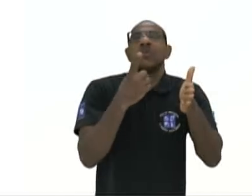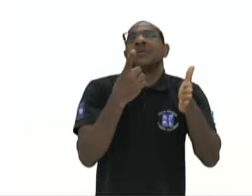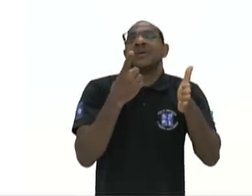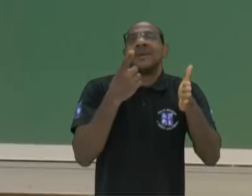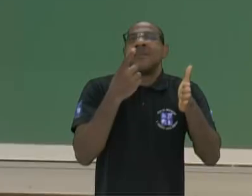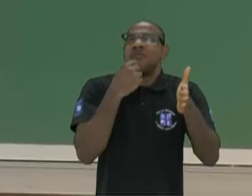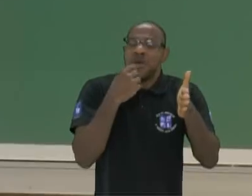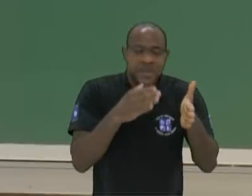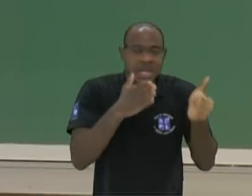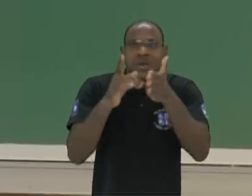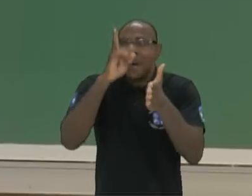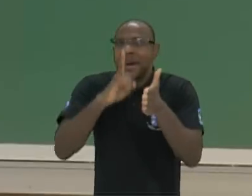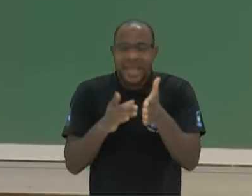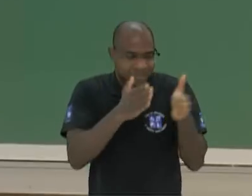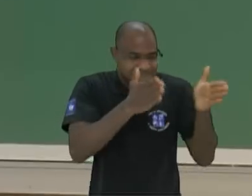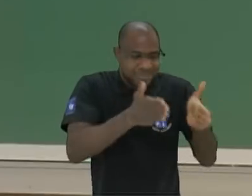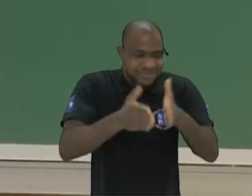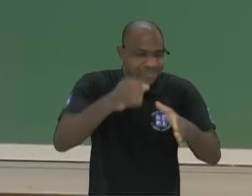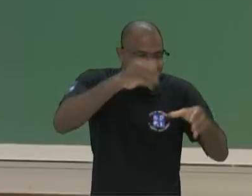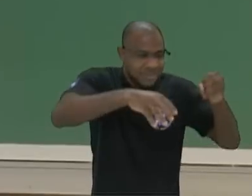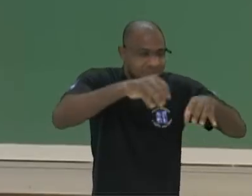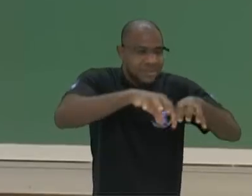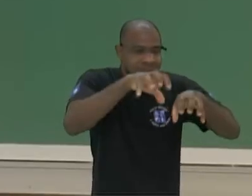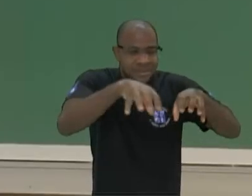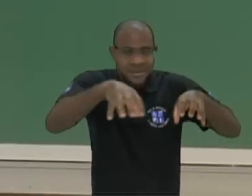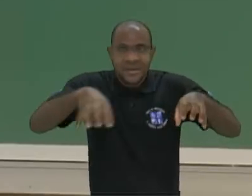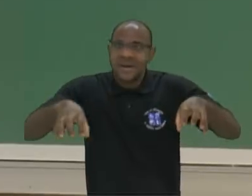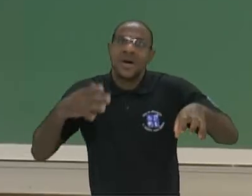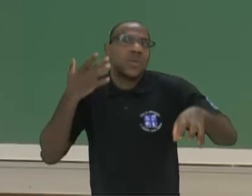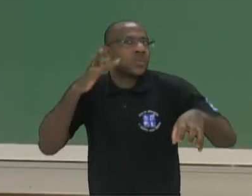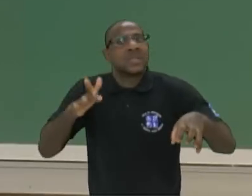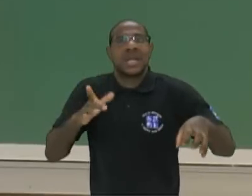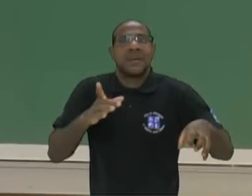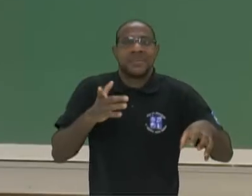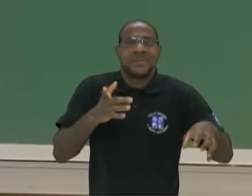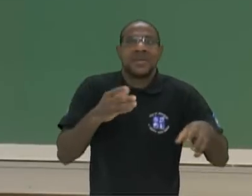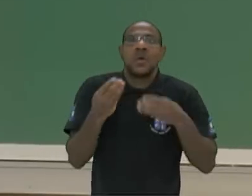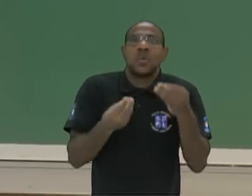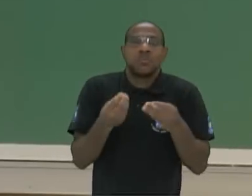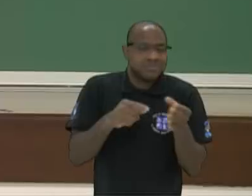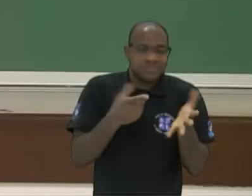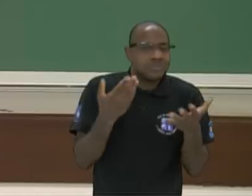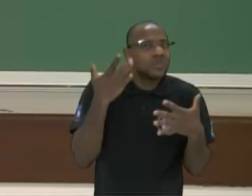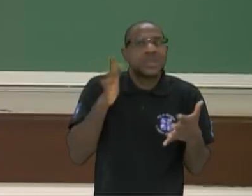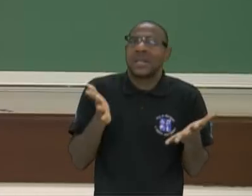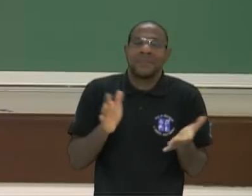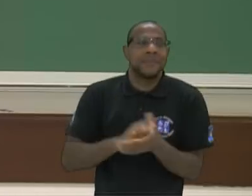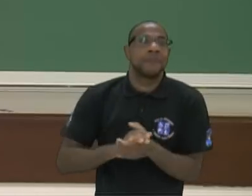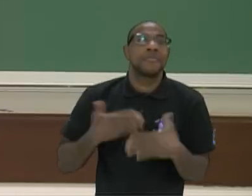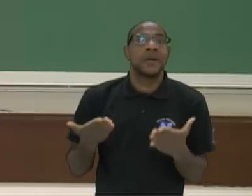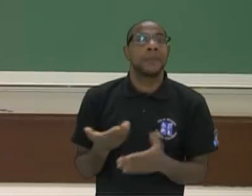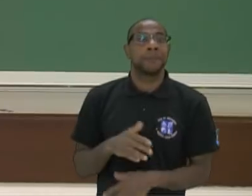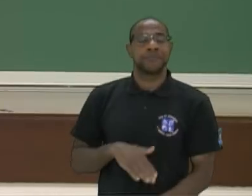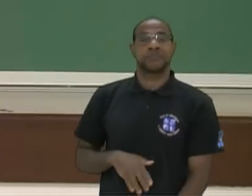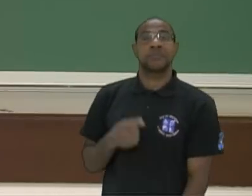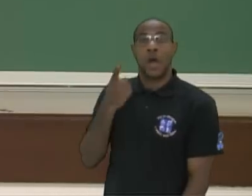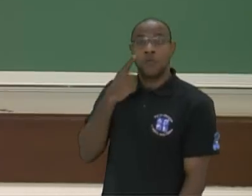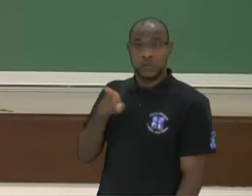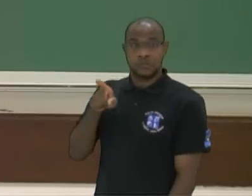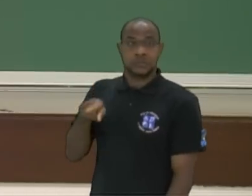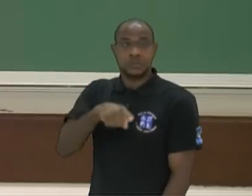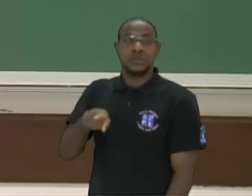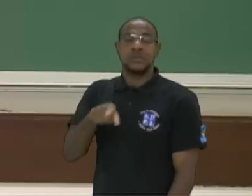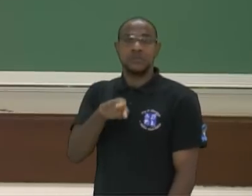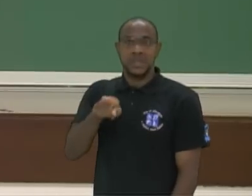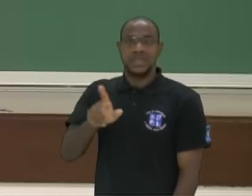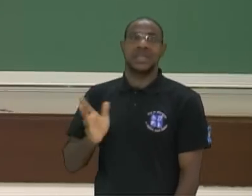Atividade 5, vamos produzir? Imagine que você fizesse parte da associação de moradores do seu bairro e